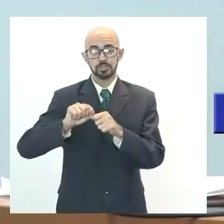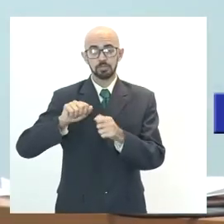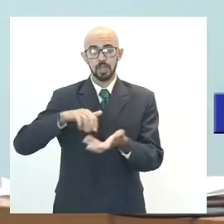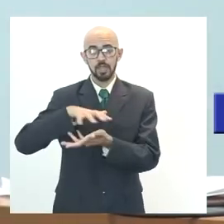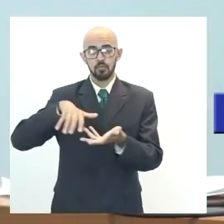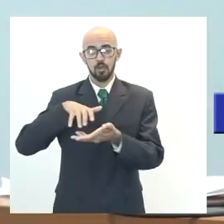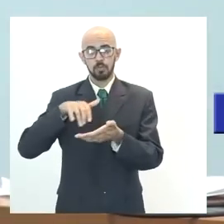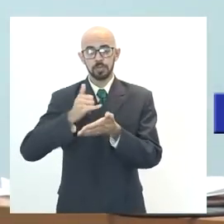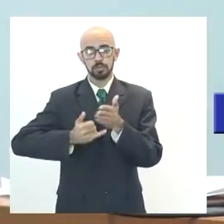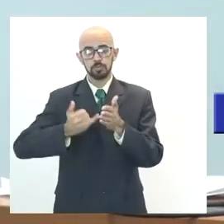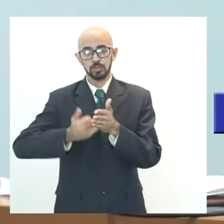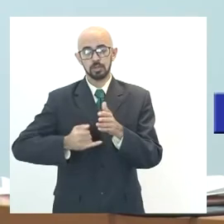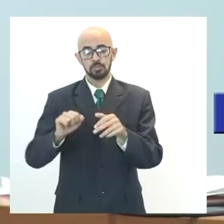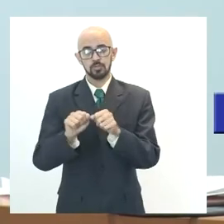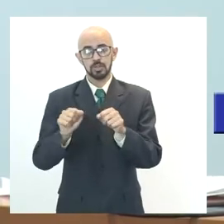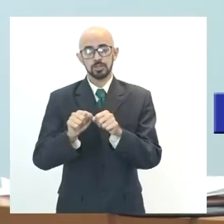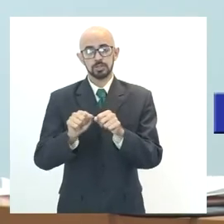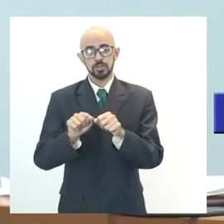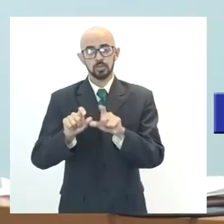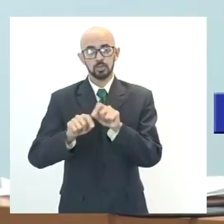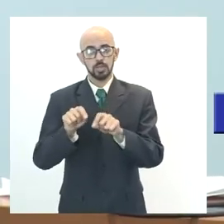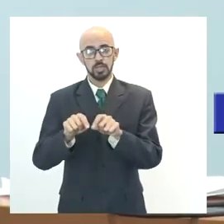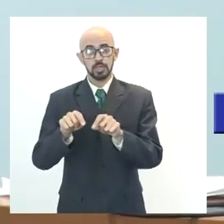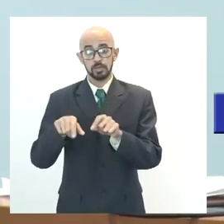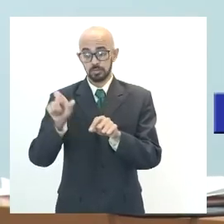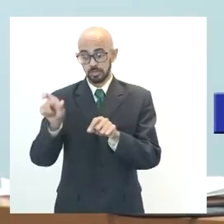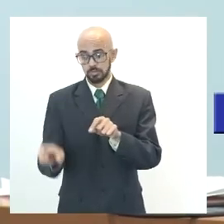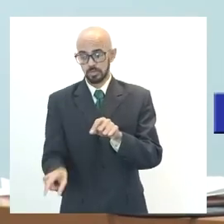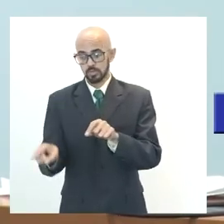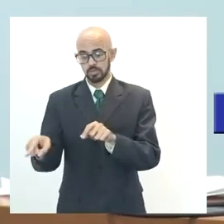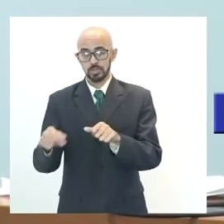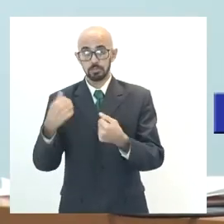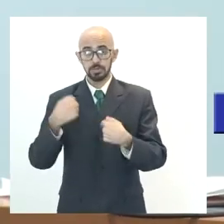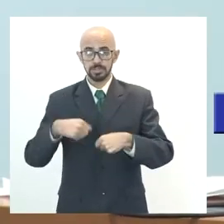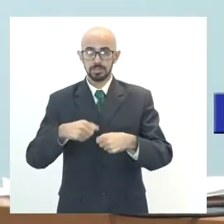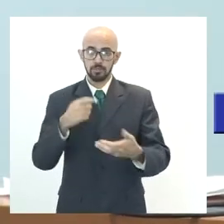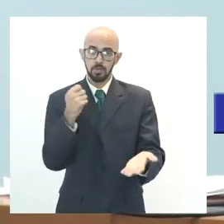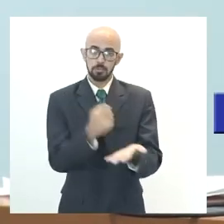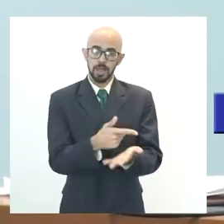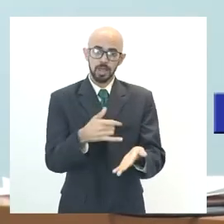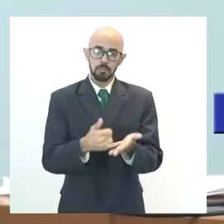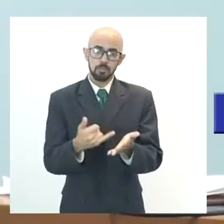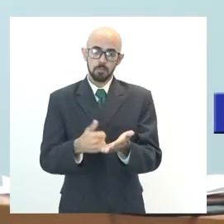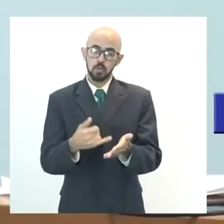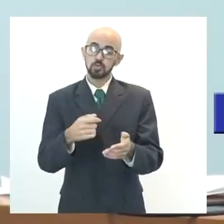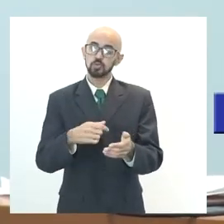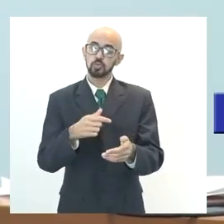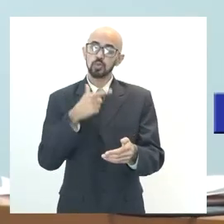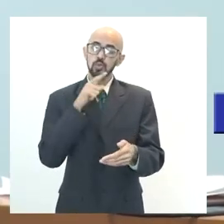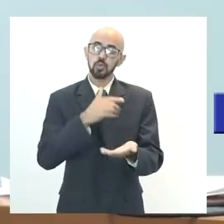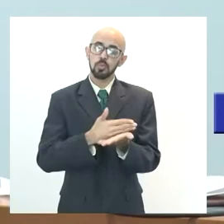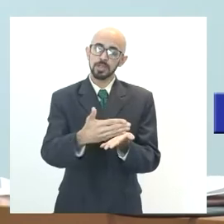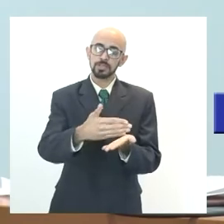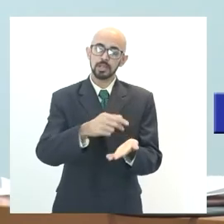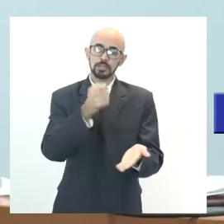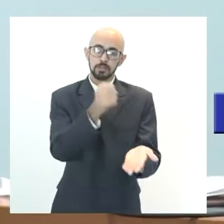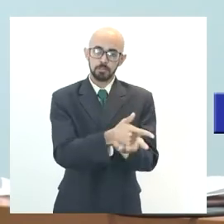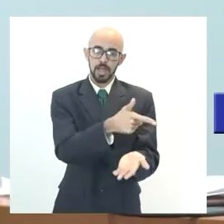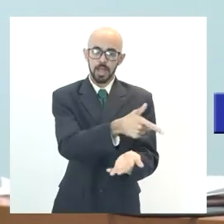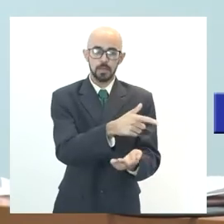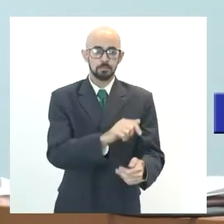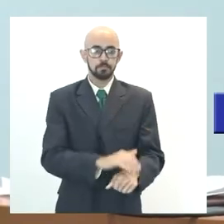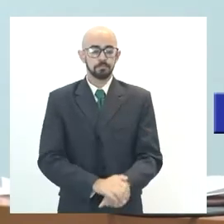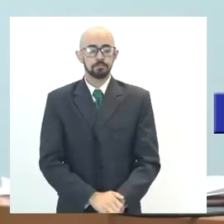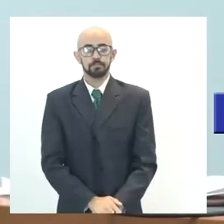para fazer com que aqueles que deveriam pagar o imposto no Brasil e não pagam passa assim apagado Porque a reforma afirmava a